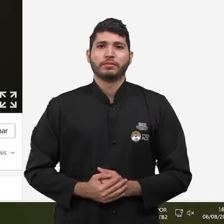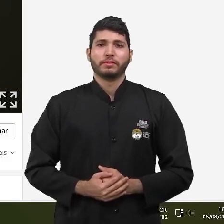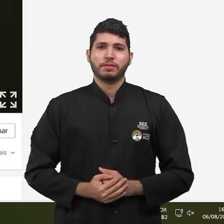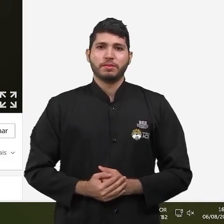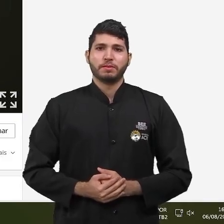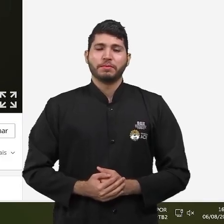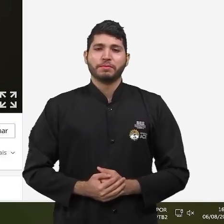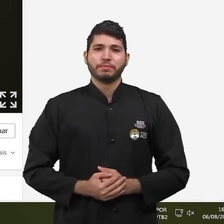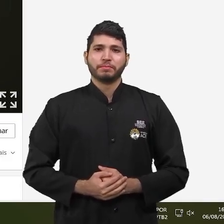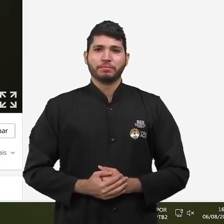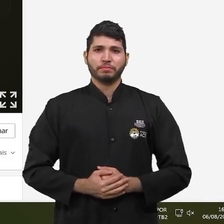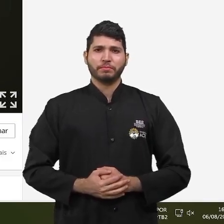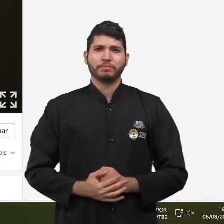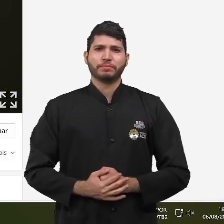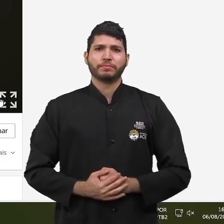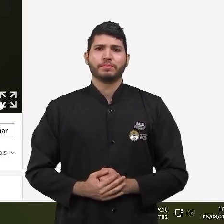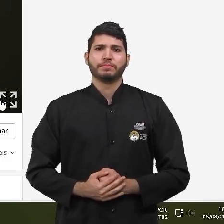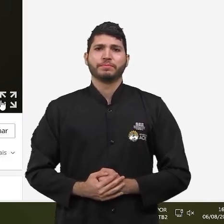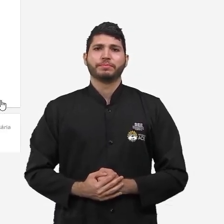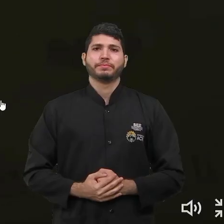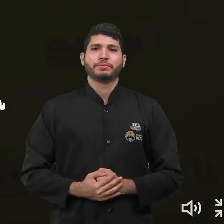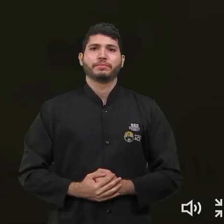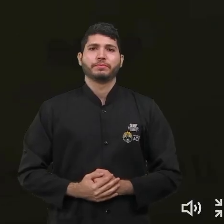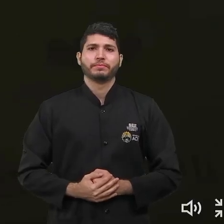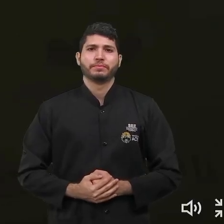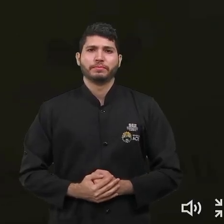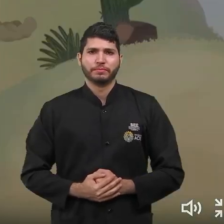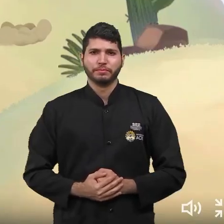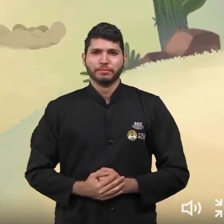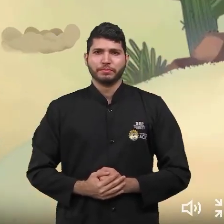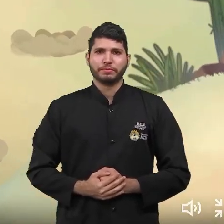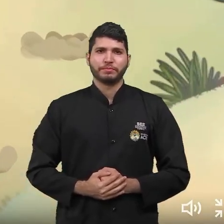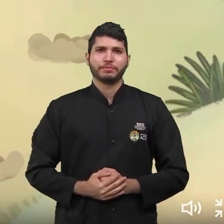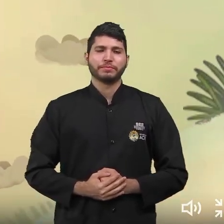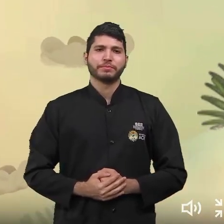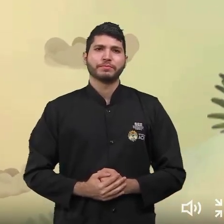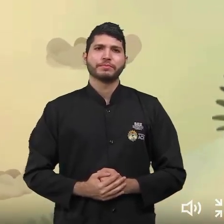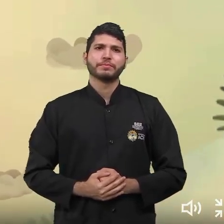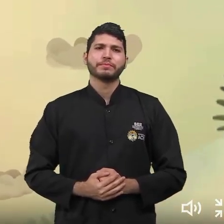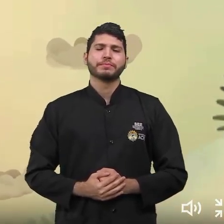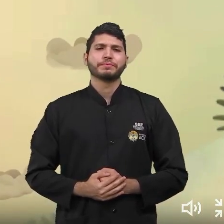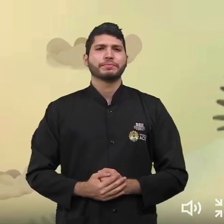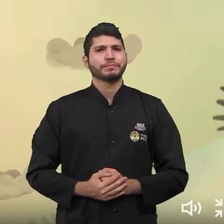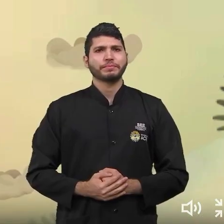Vamos expandir aqui. E vamos começar.